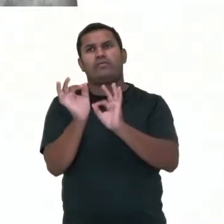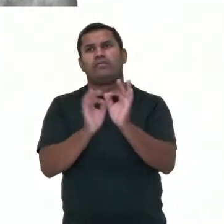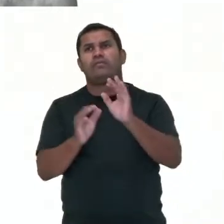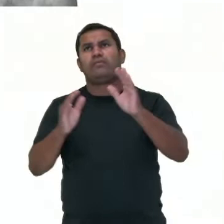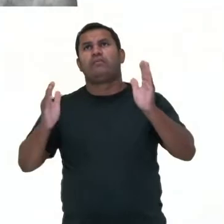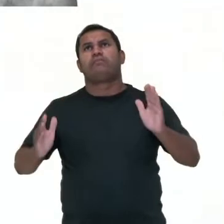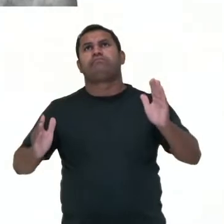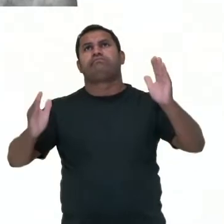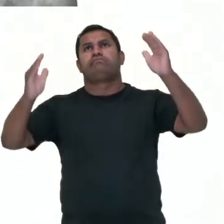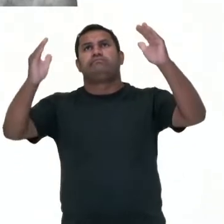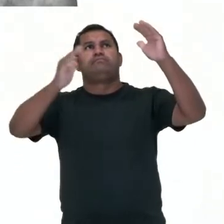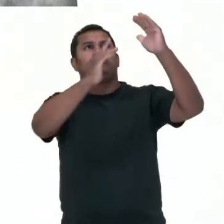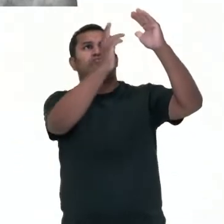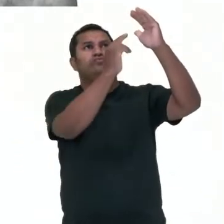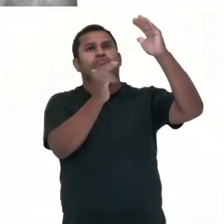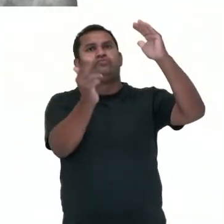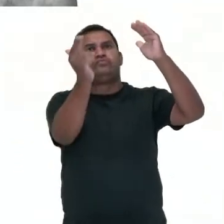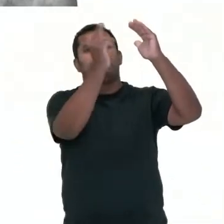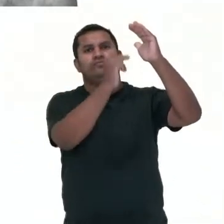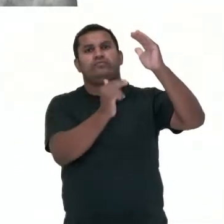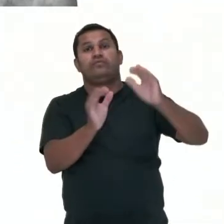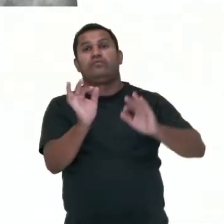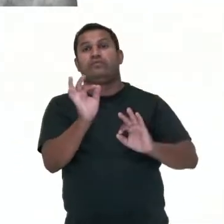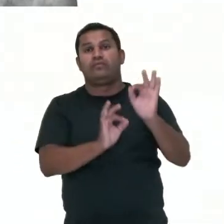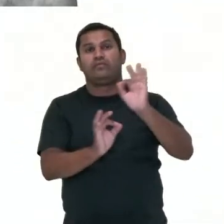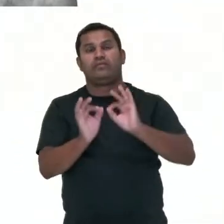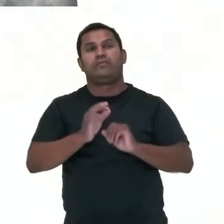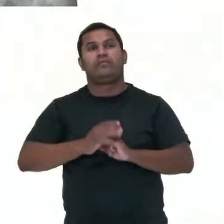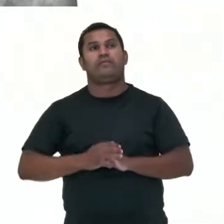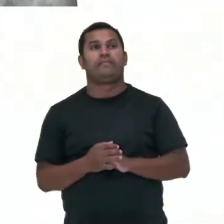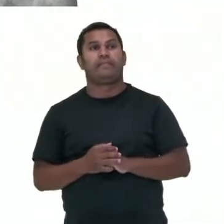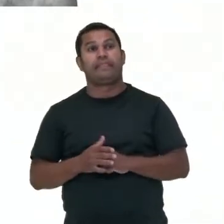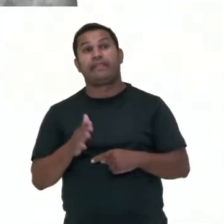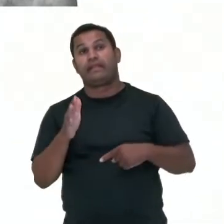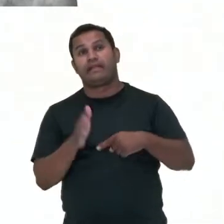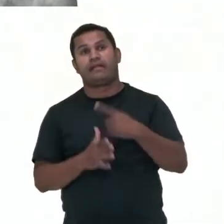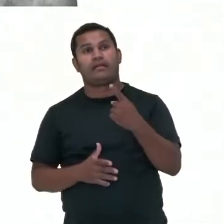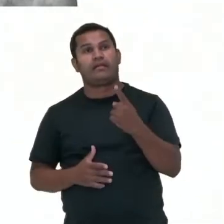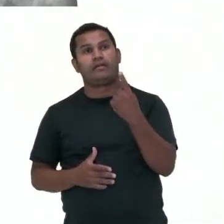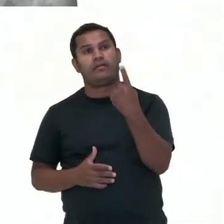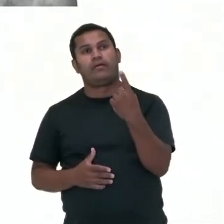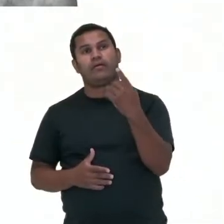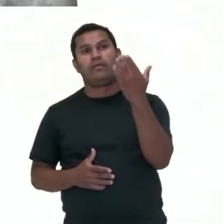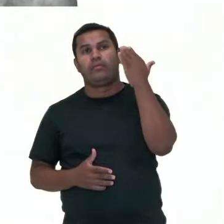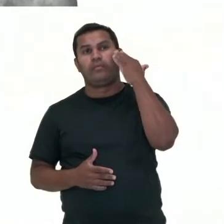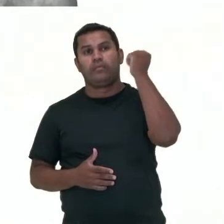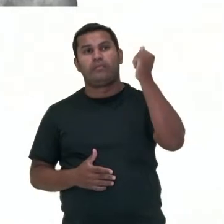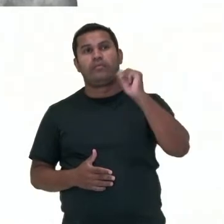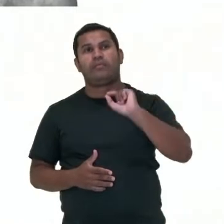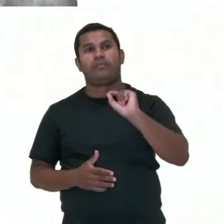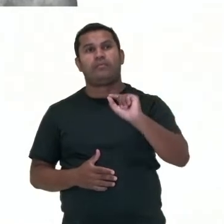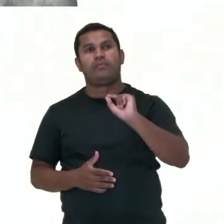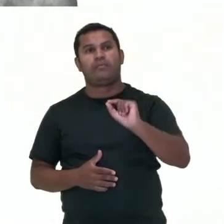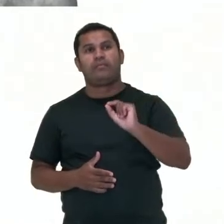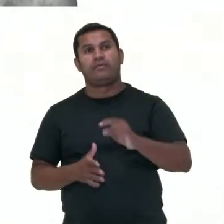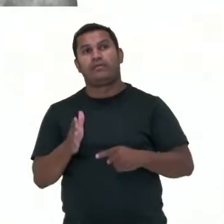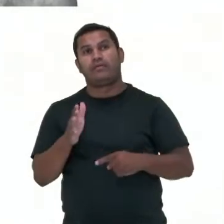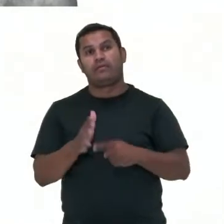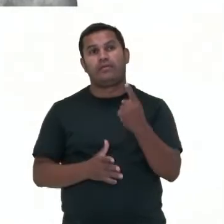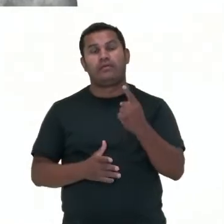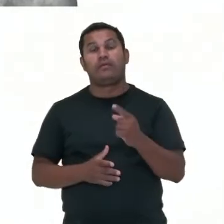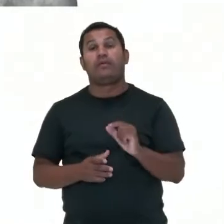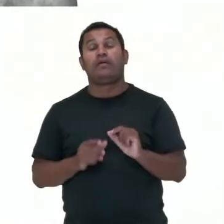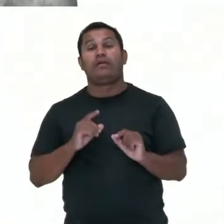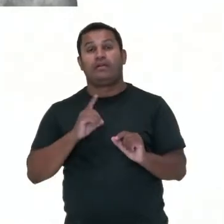isso deu um grande foco, tanto que ele é conhecido como o primeiro renascentista. E com isso, existia a necessidade de trazer a arte grega